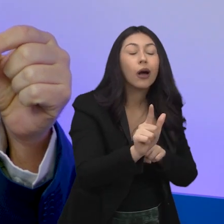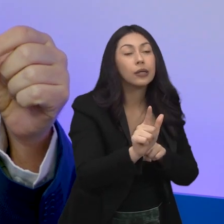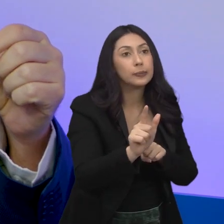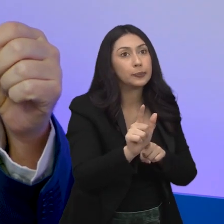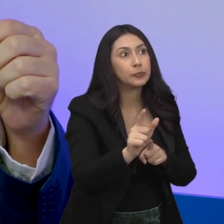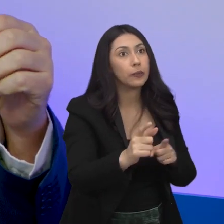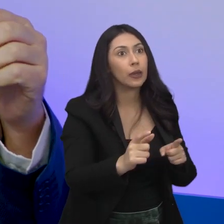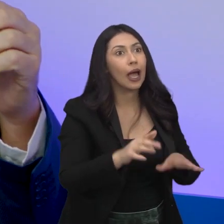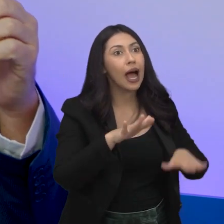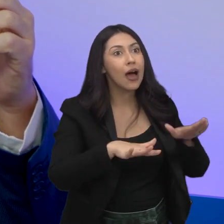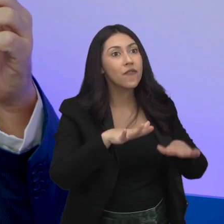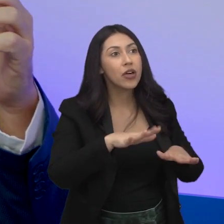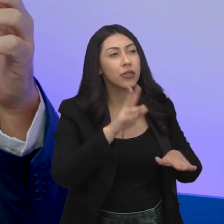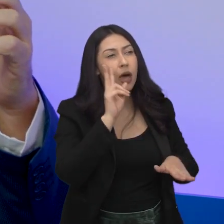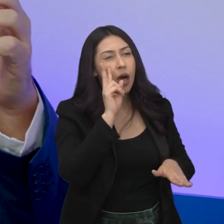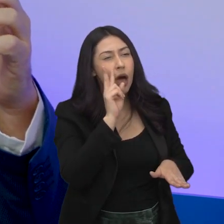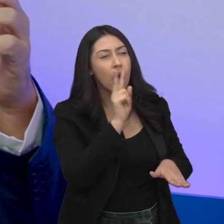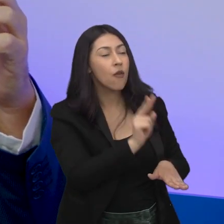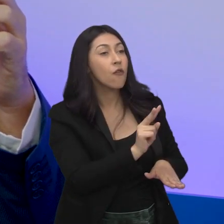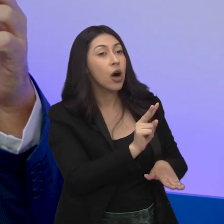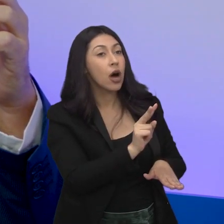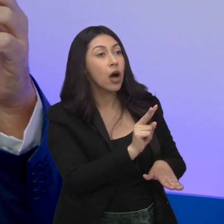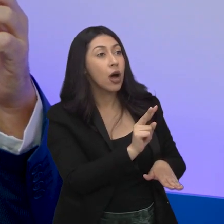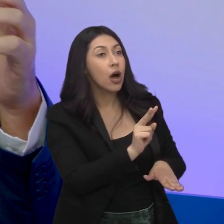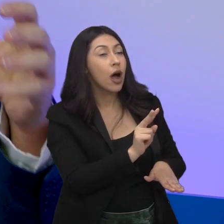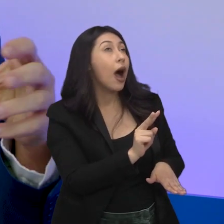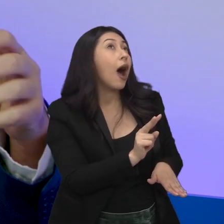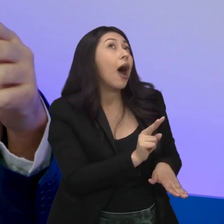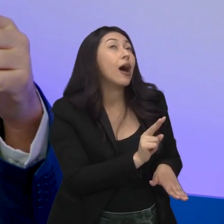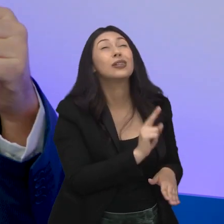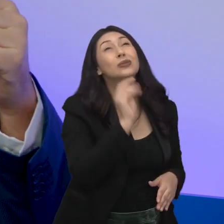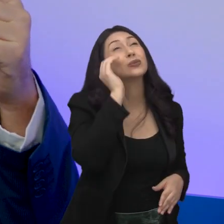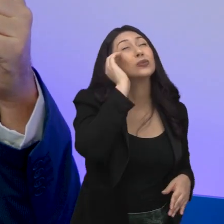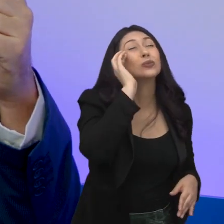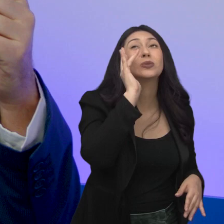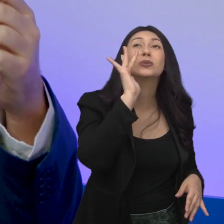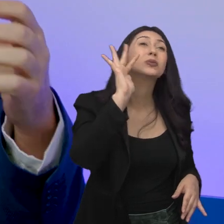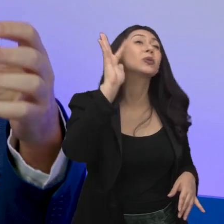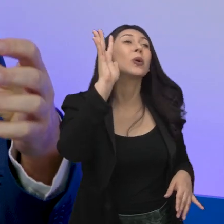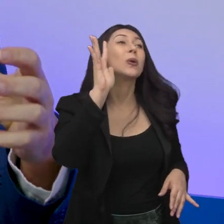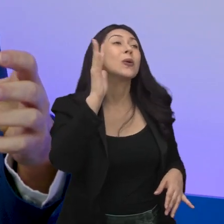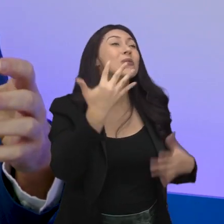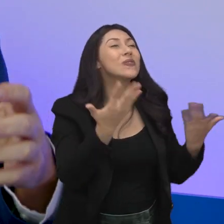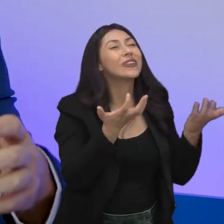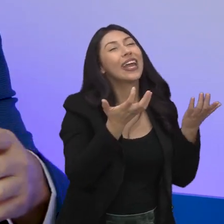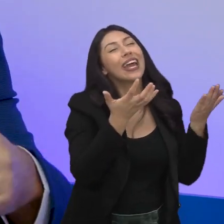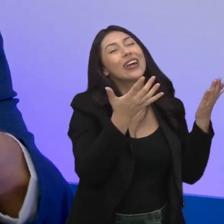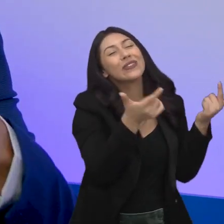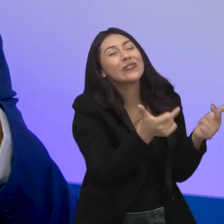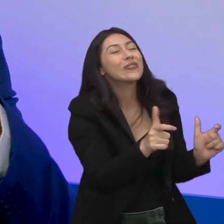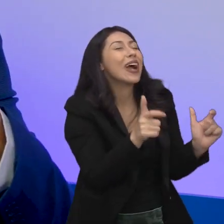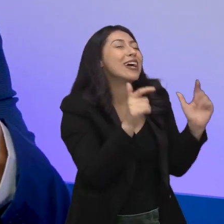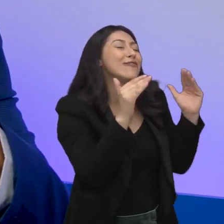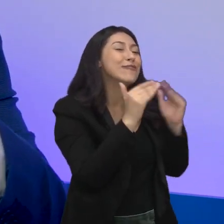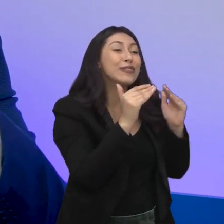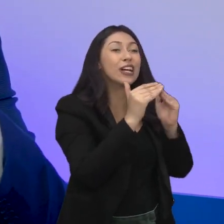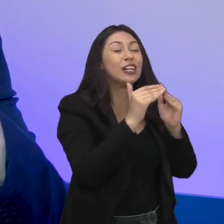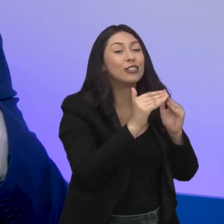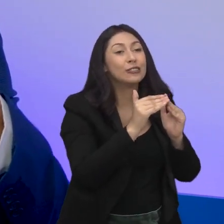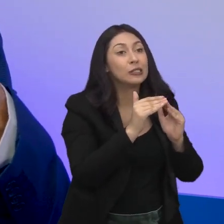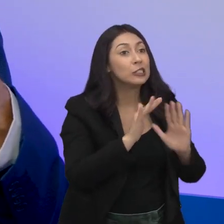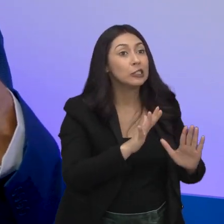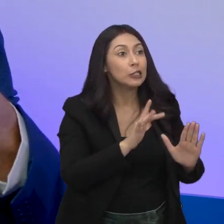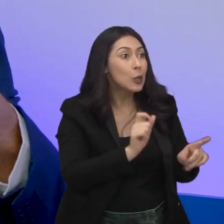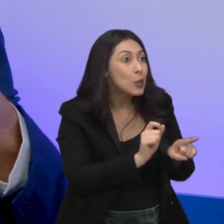inquilino, ele vai muito ali no sonho, ele vai naquela paixão, naquela ansiedade e